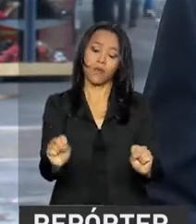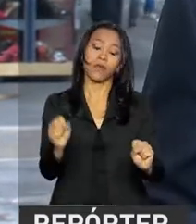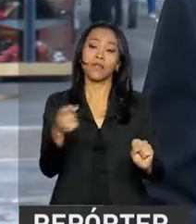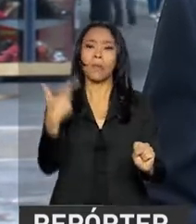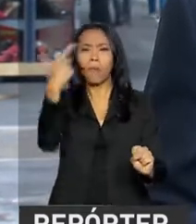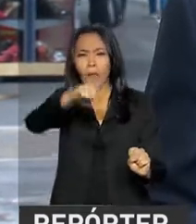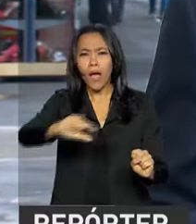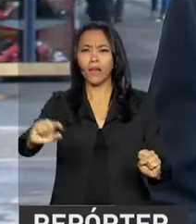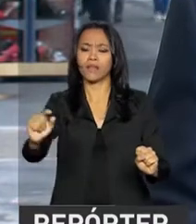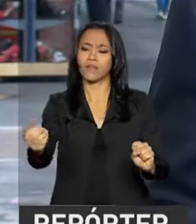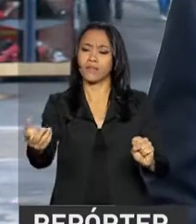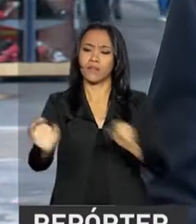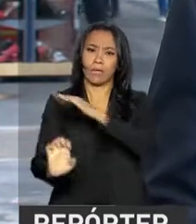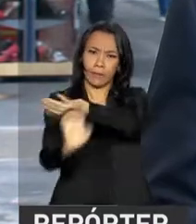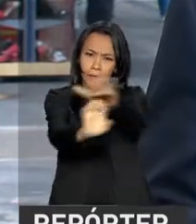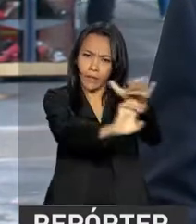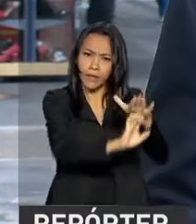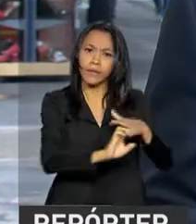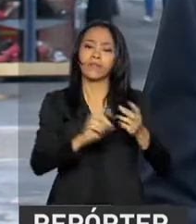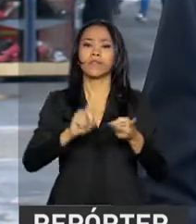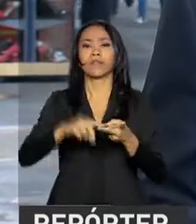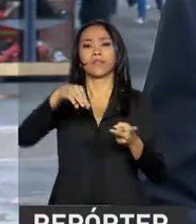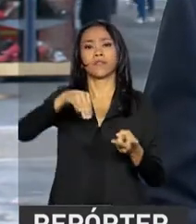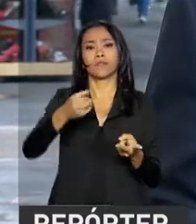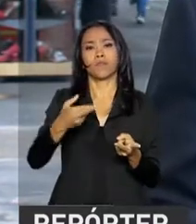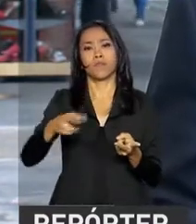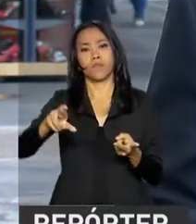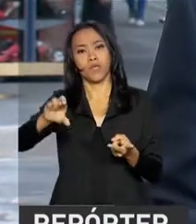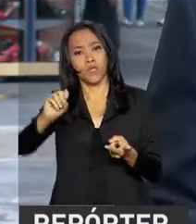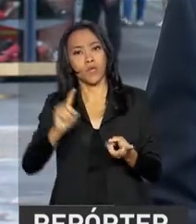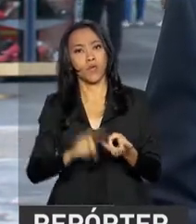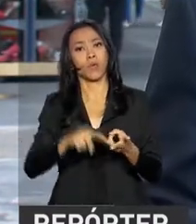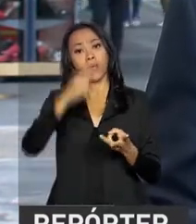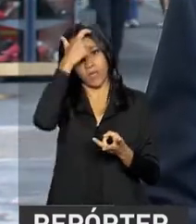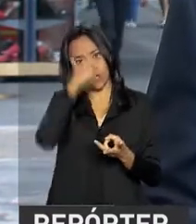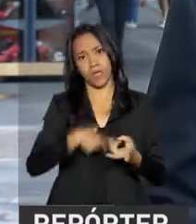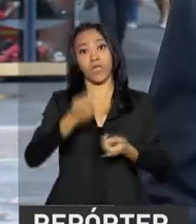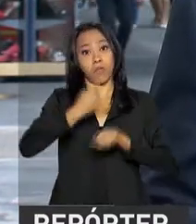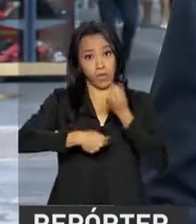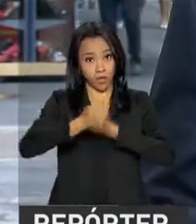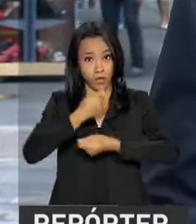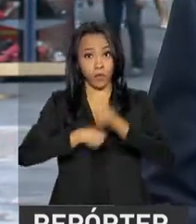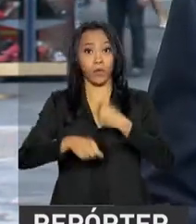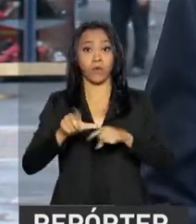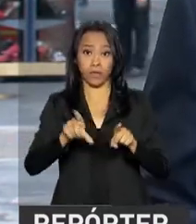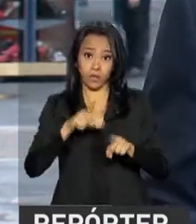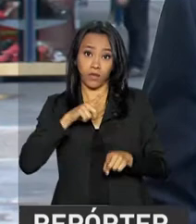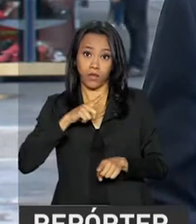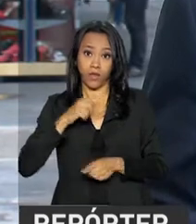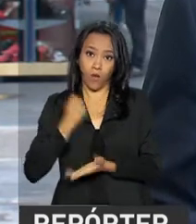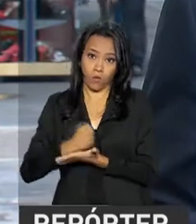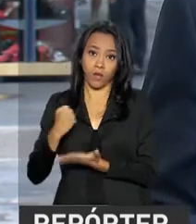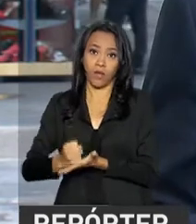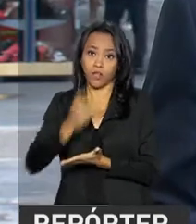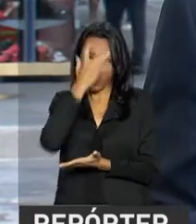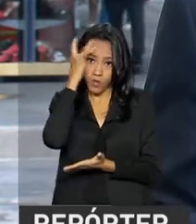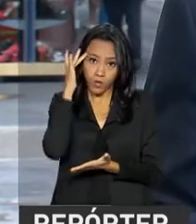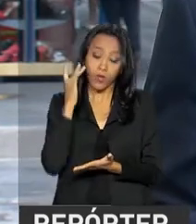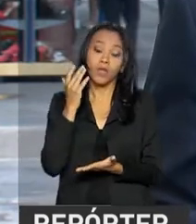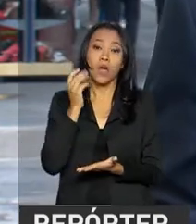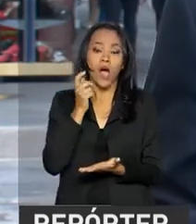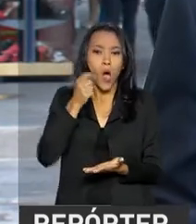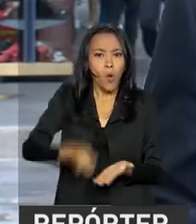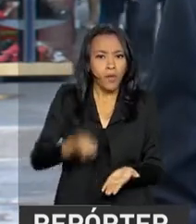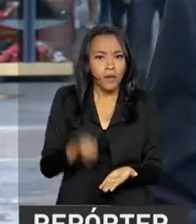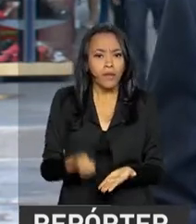incluindo micro e pequenas empresas e micro empreendedor individual que tenha empregado a obrigatoriedade será a partir